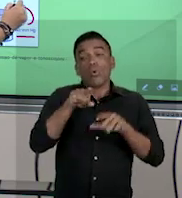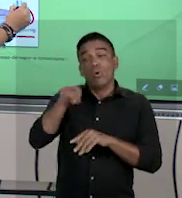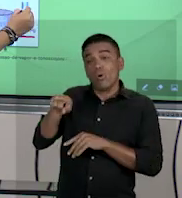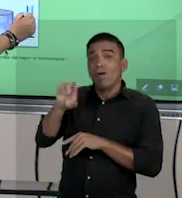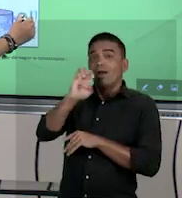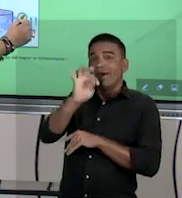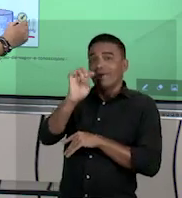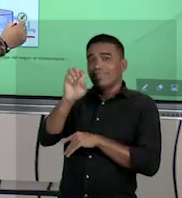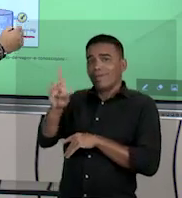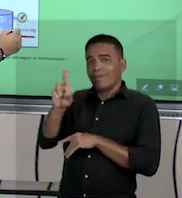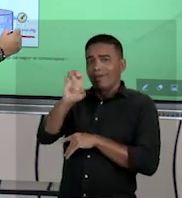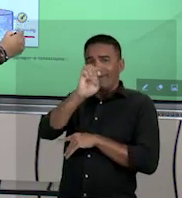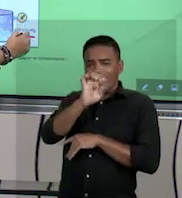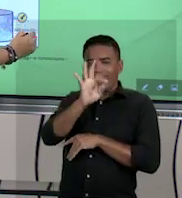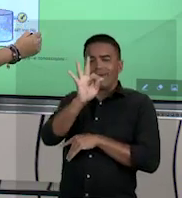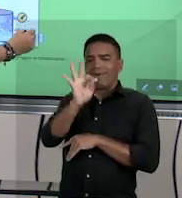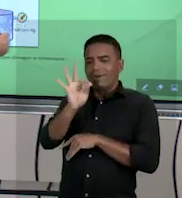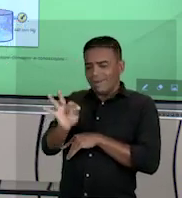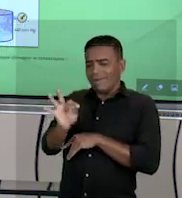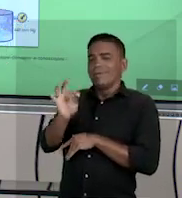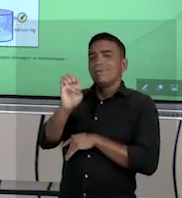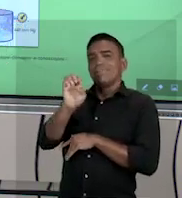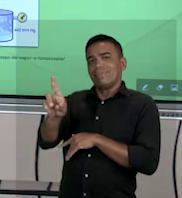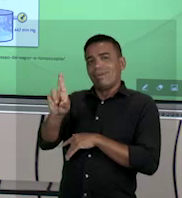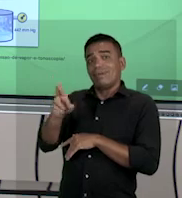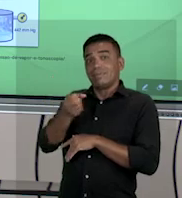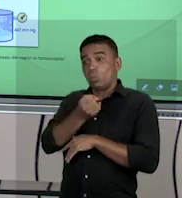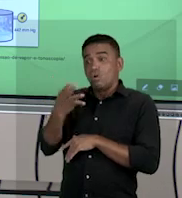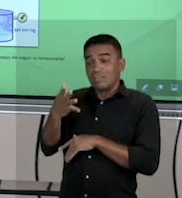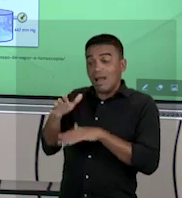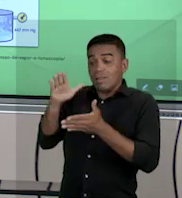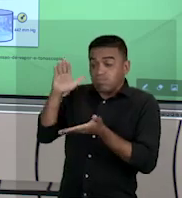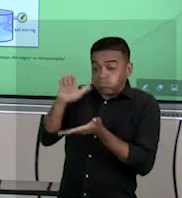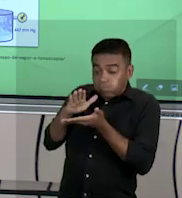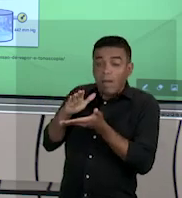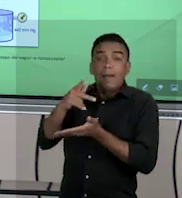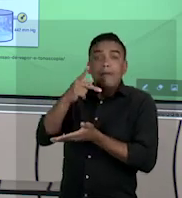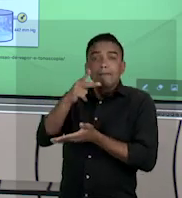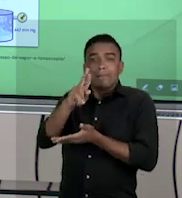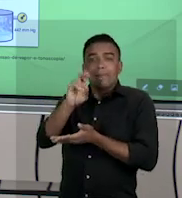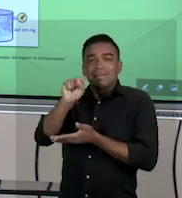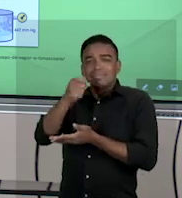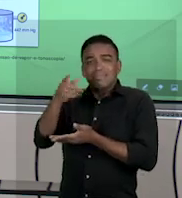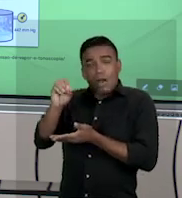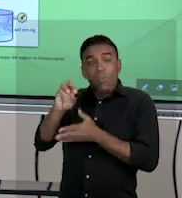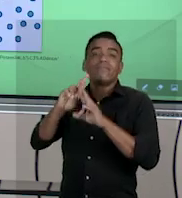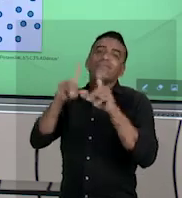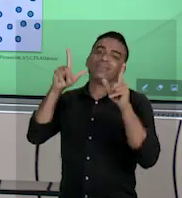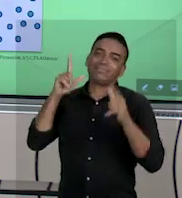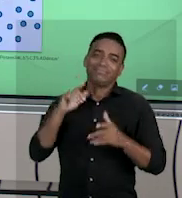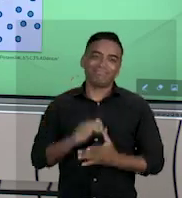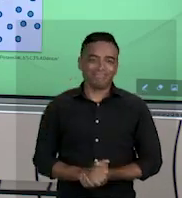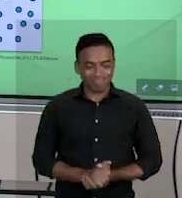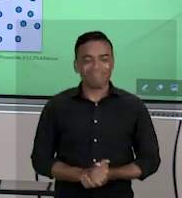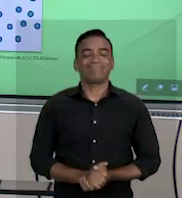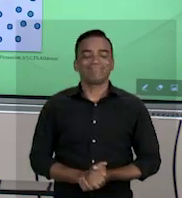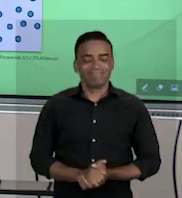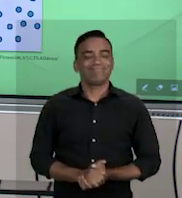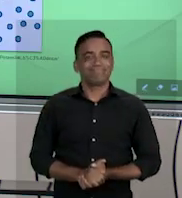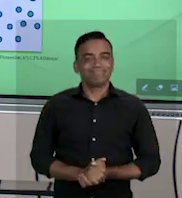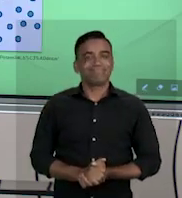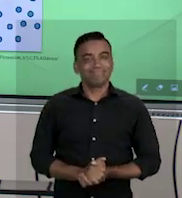com outra substância, essa quantidade, essa pressão, ela vai ser diferenciada.